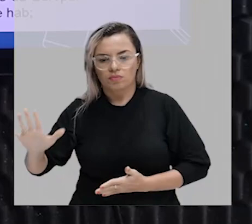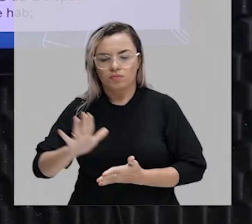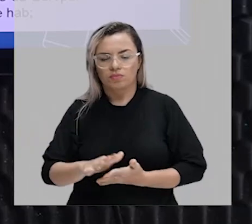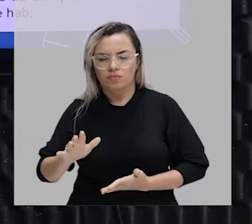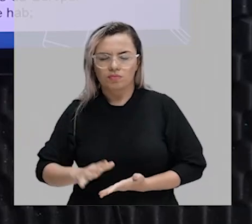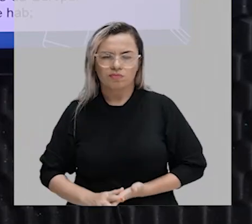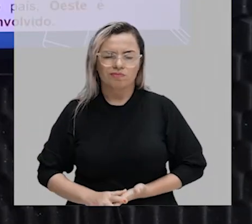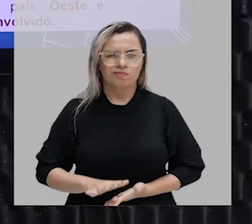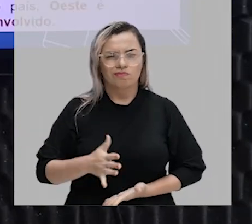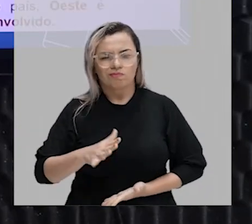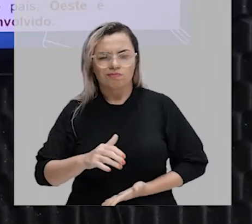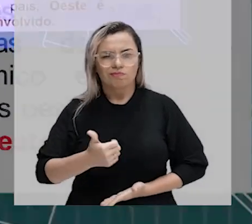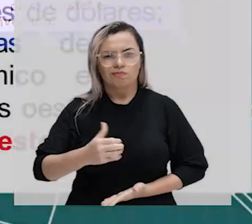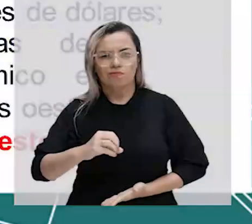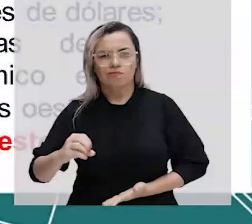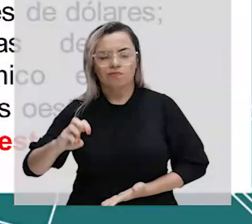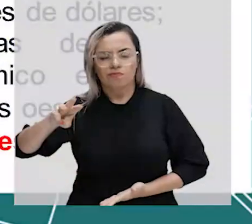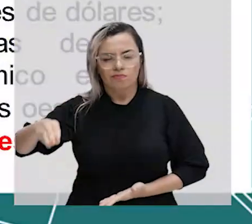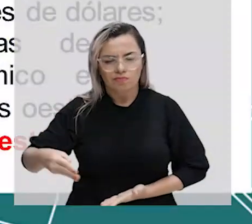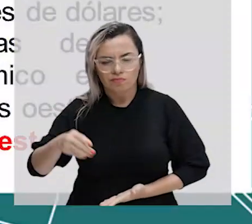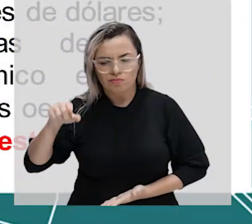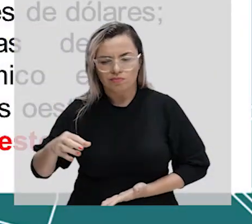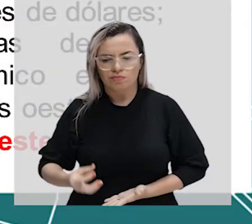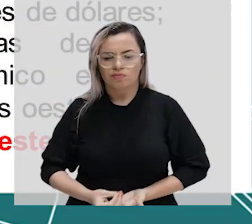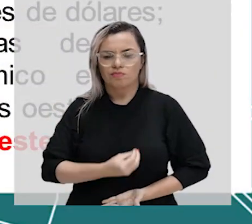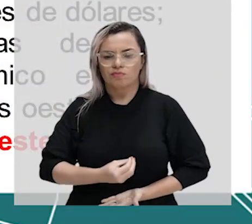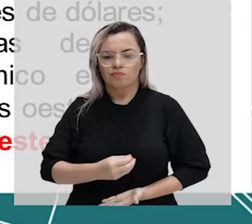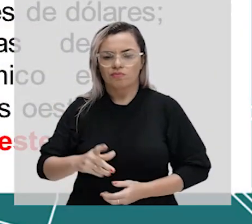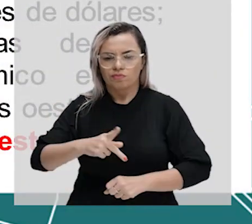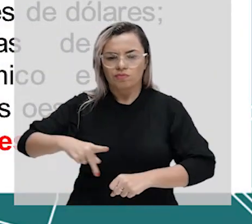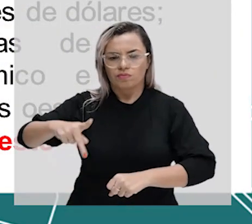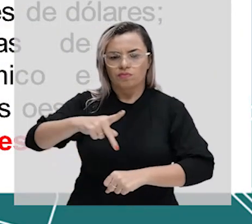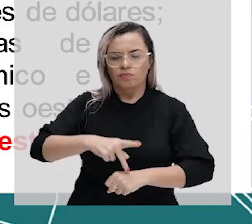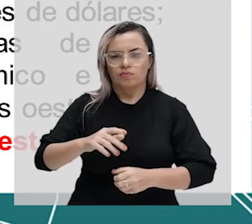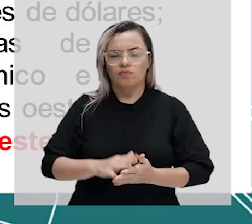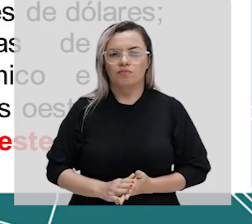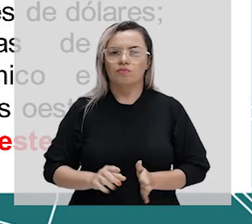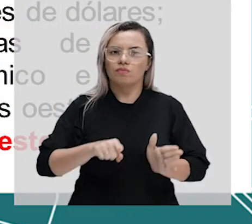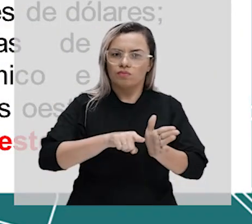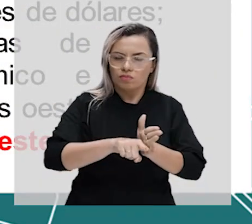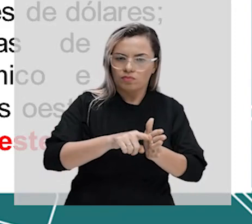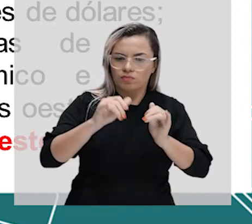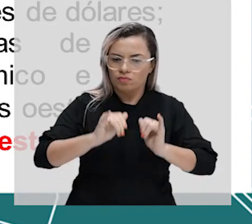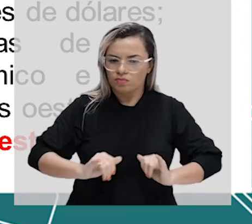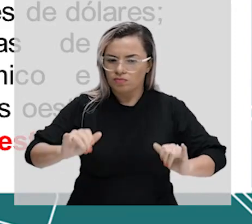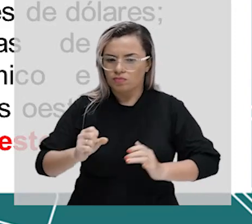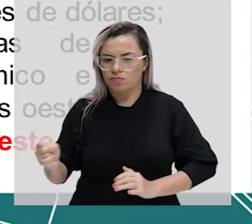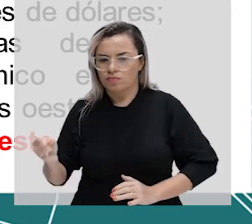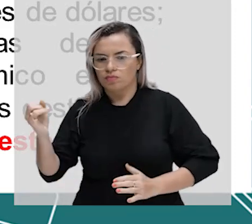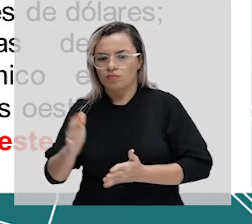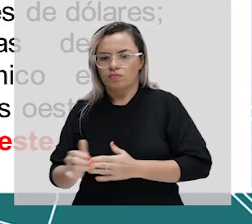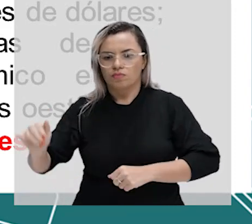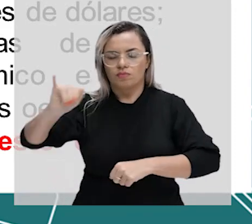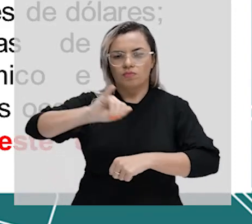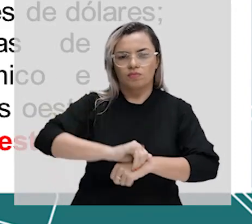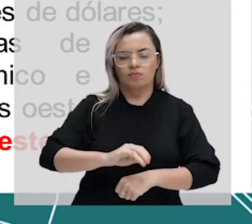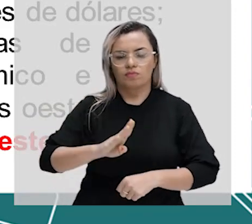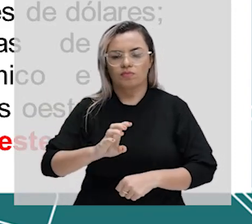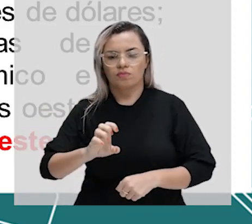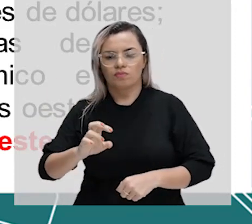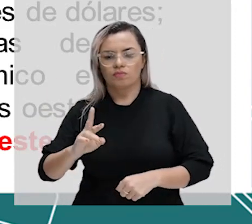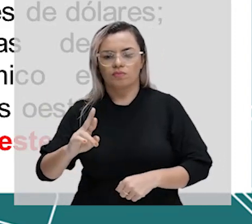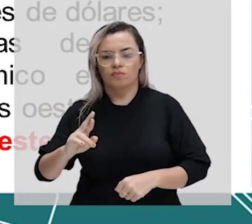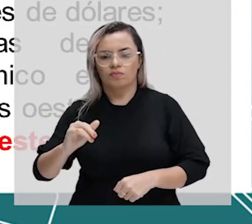nesse país, beleza? Alguns dados importantes. Capital, Berlim, tá certo? Que fica ali na parte leste do